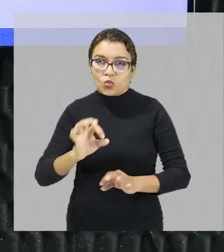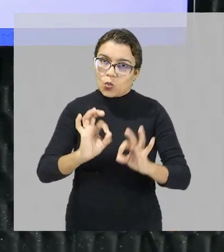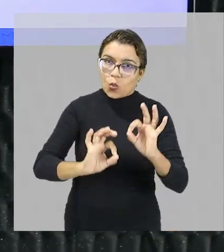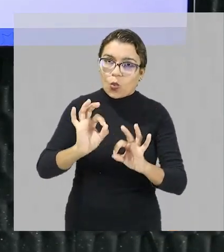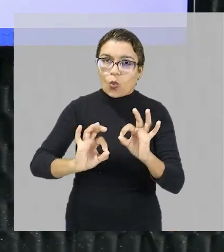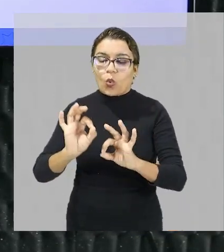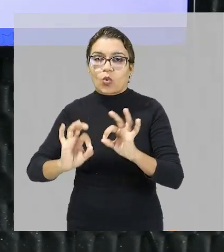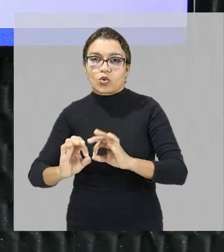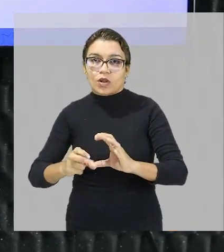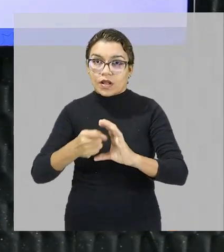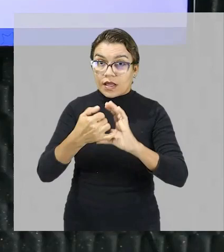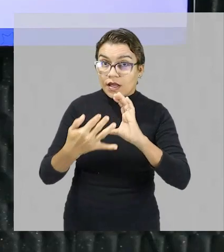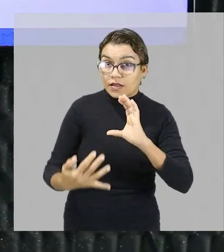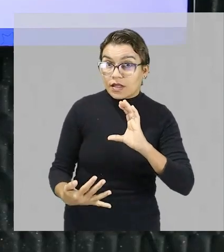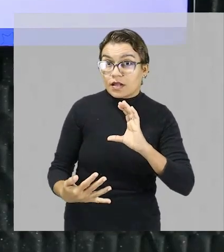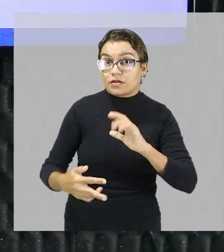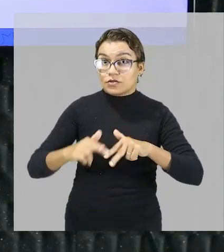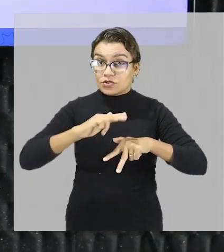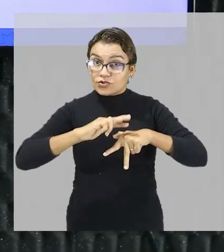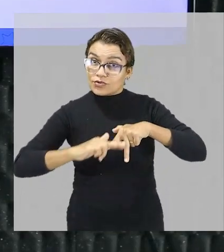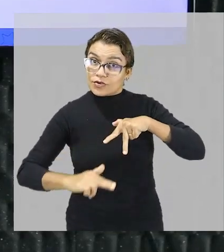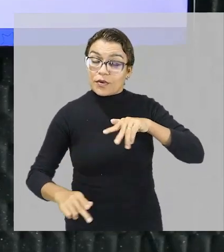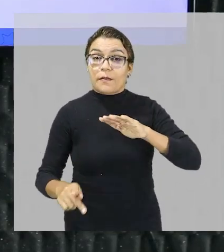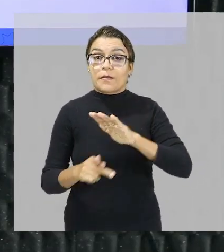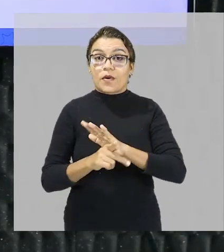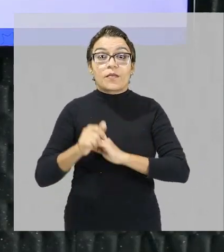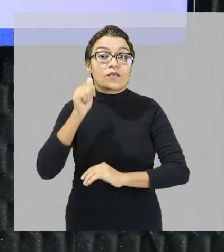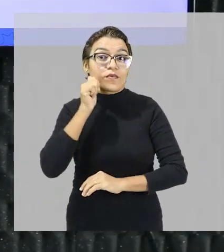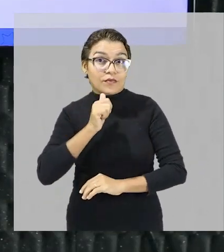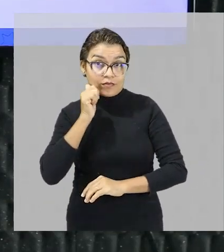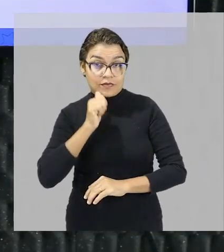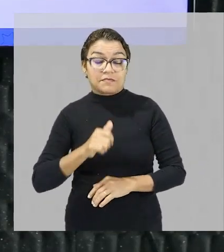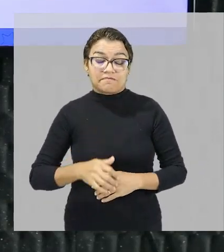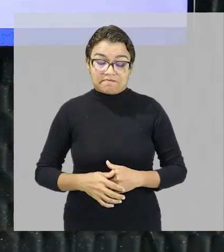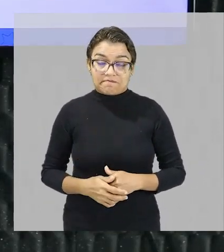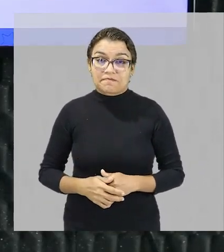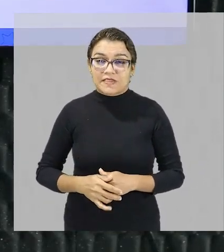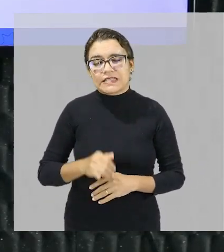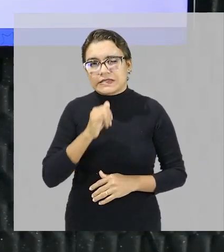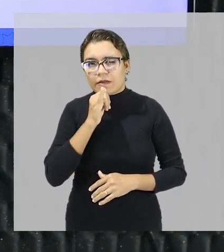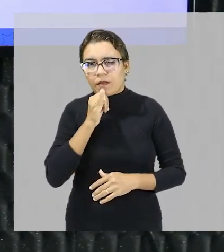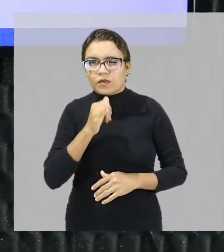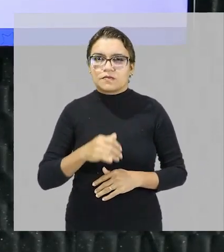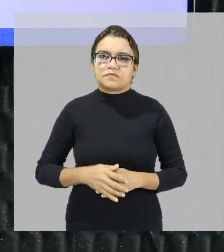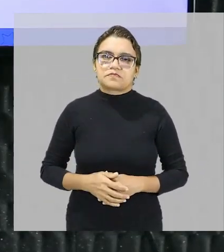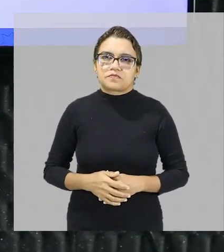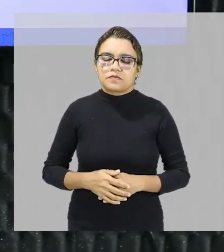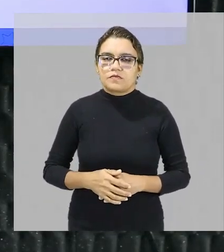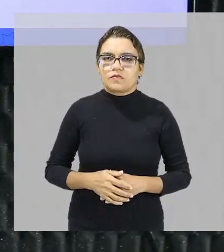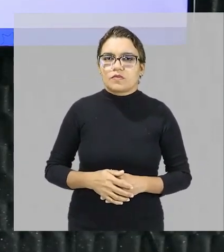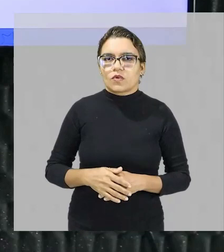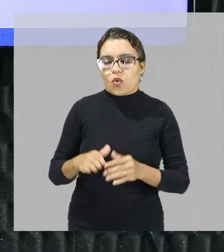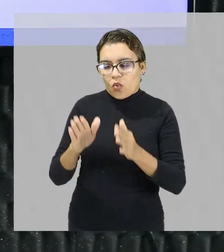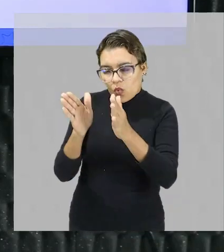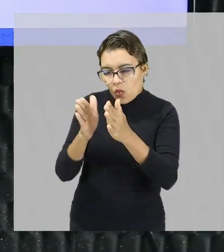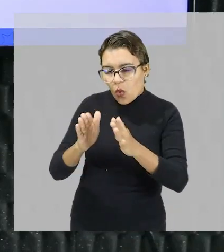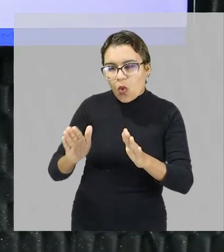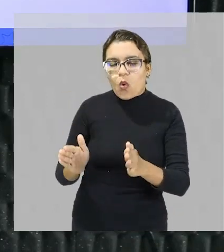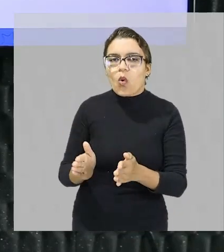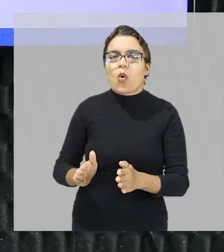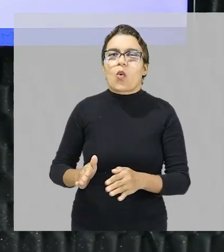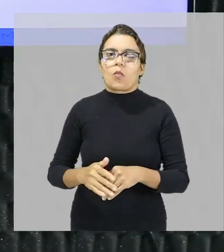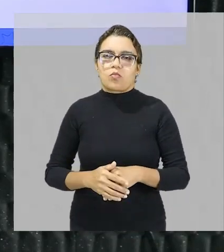as características sexuais secundárias do sexo feminino, como, por exemplo, o formato do corpo,